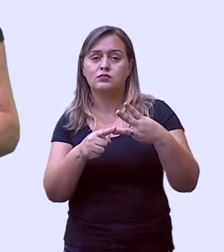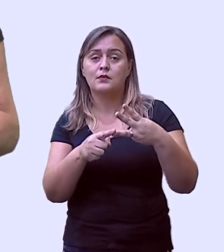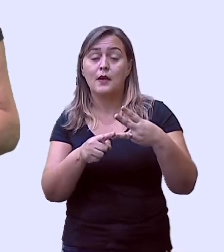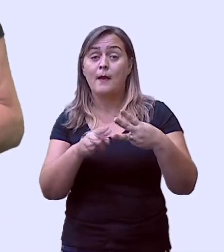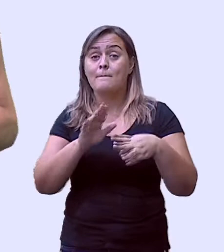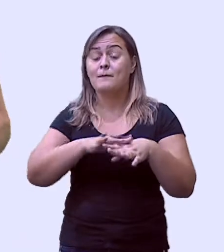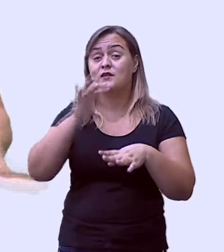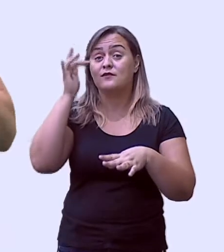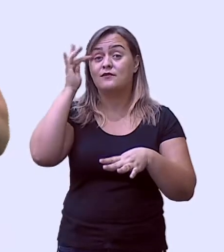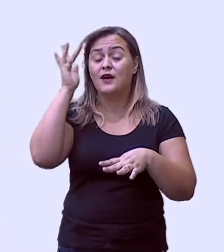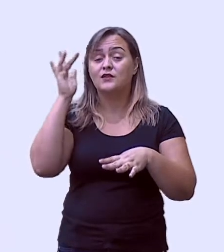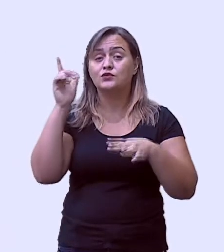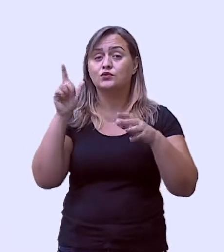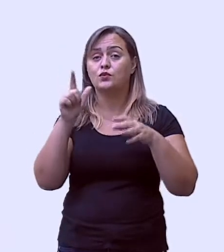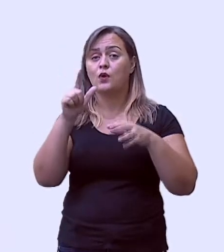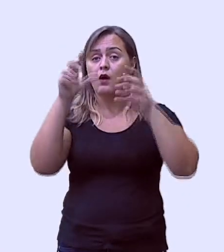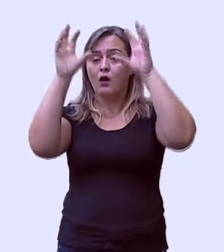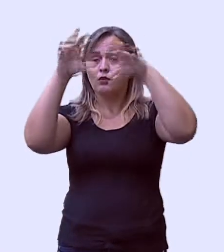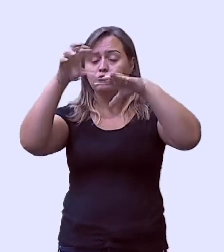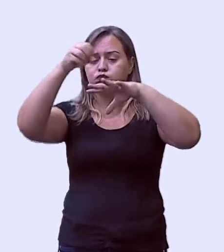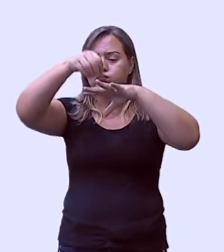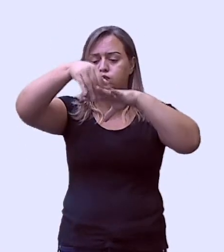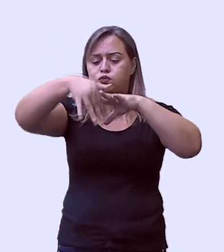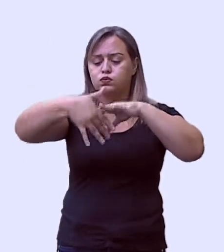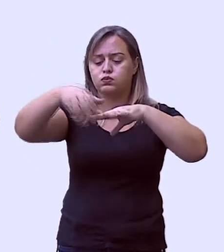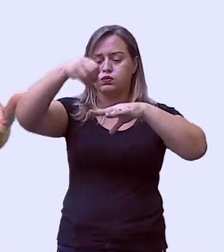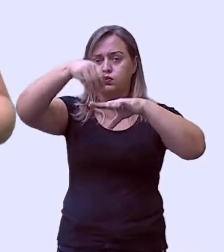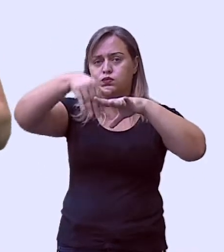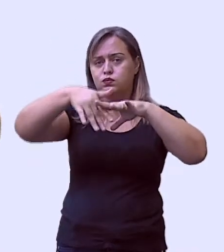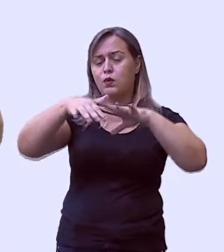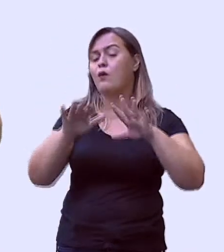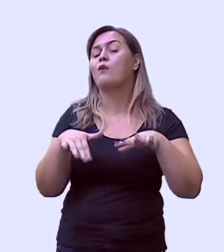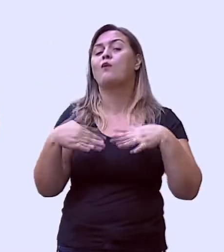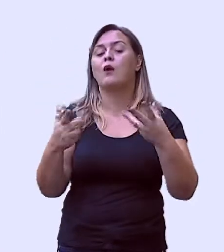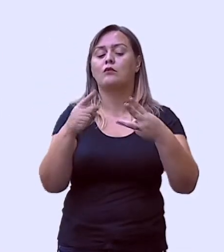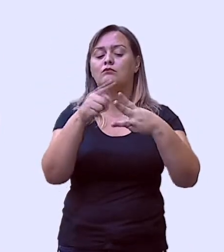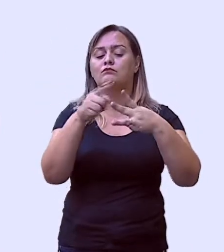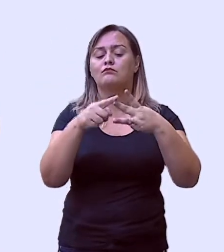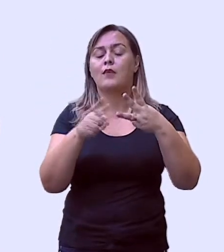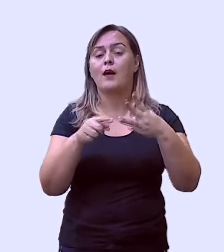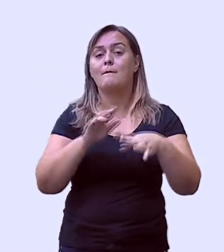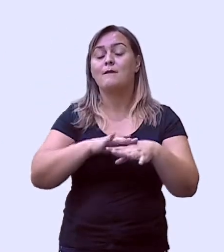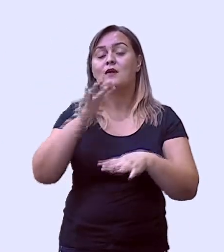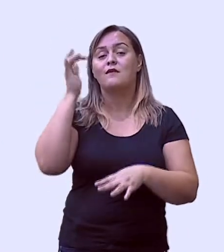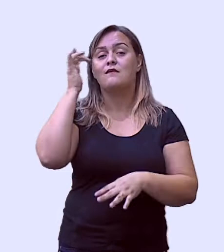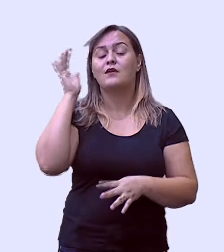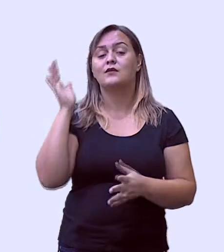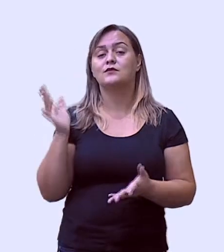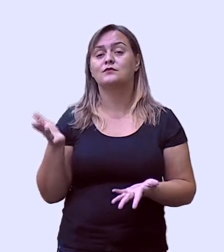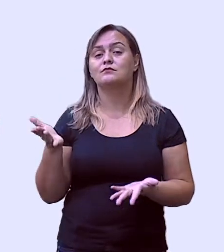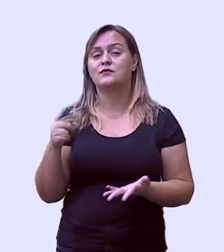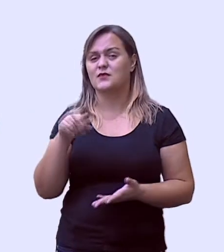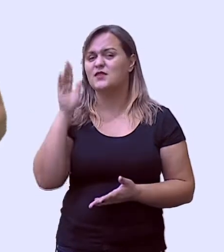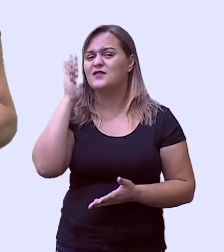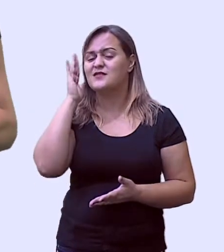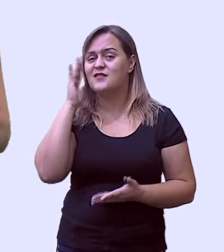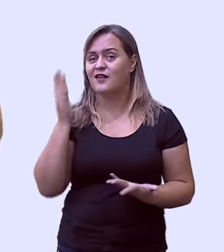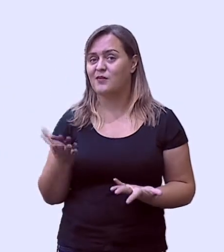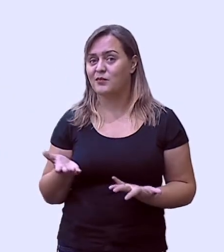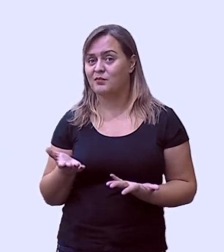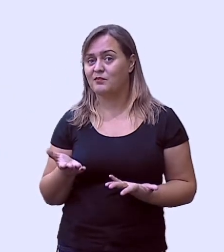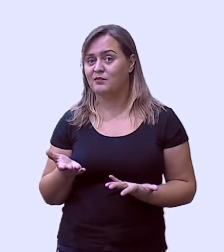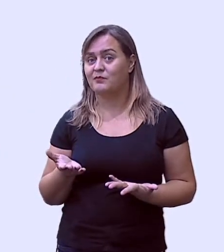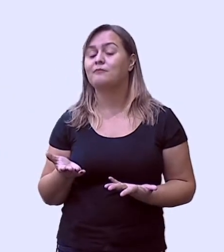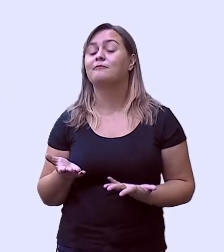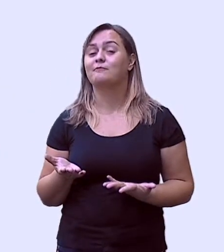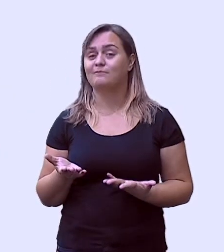água? Como é que tudo isso vai fazer acontecer ali na água, não é mesmo? Bom, aí a